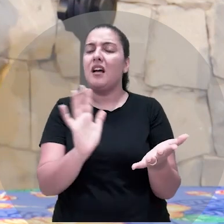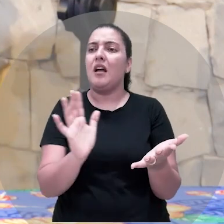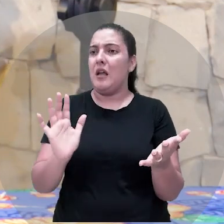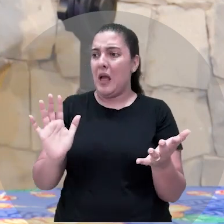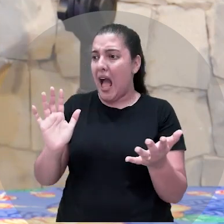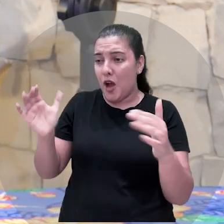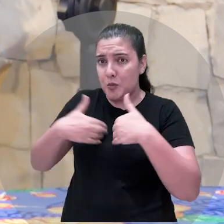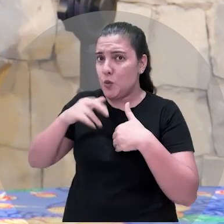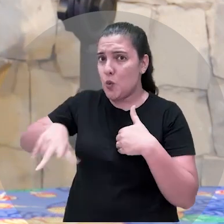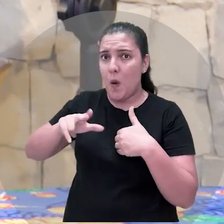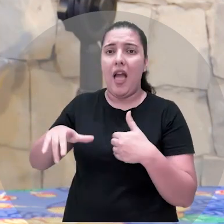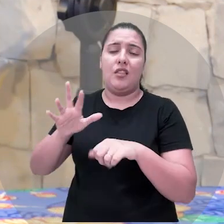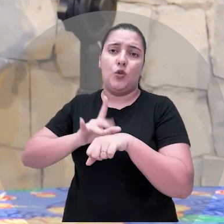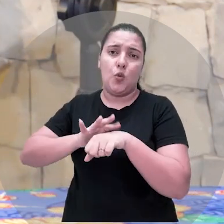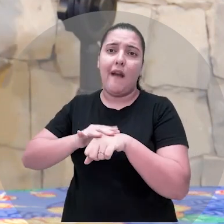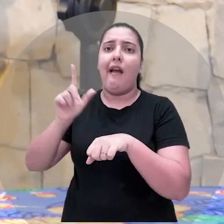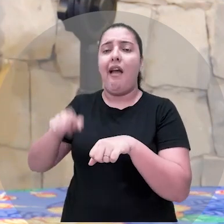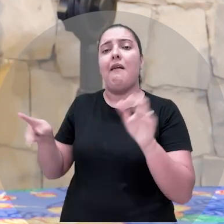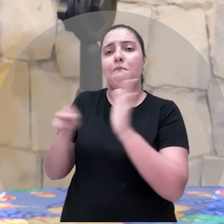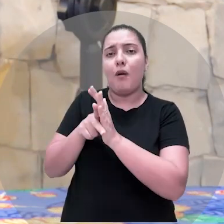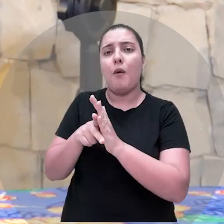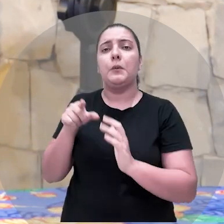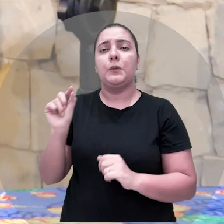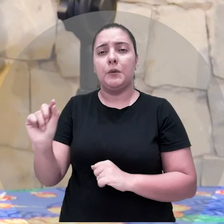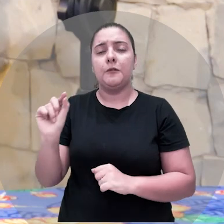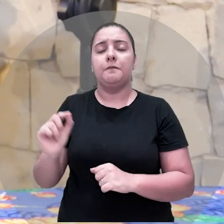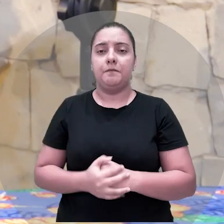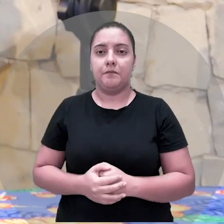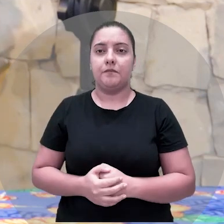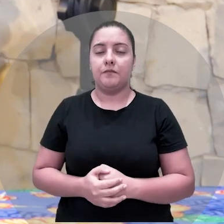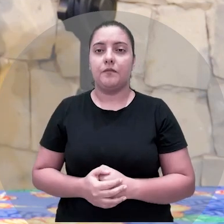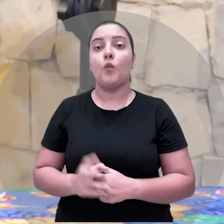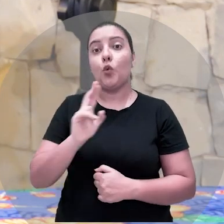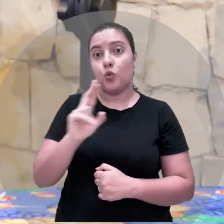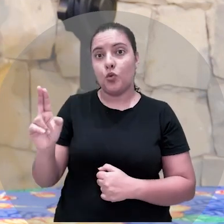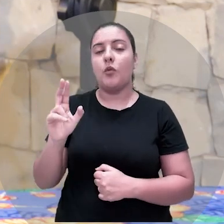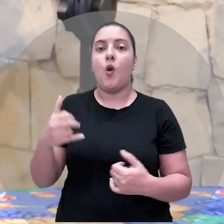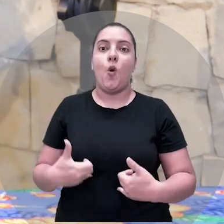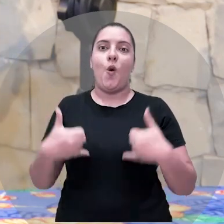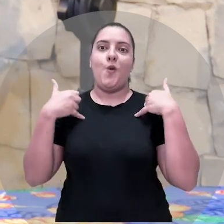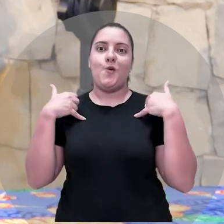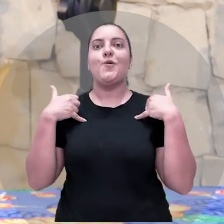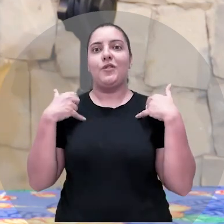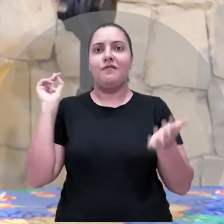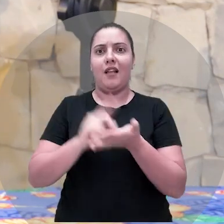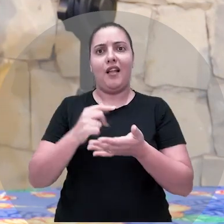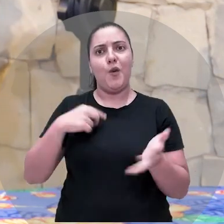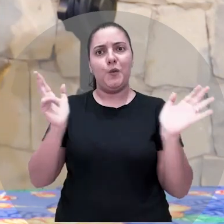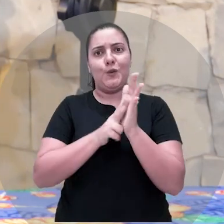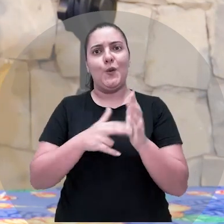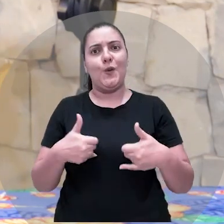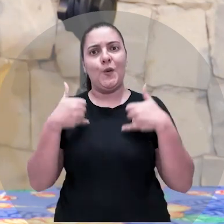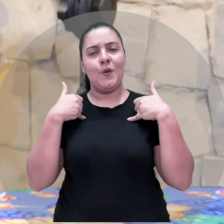como o nome mesmo diz né o orgulho né que essas crianças têm a hora de habilidade que elas desenvolvem também que elas